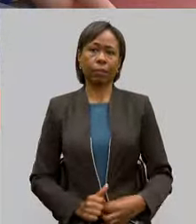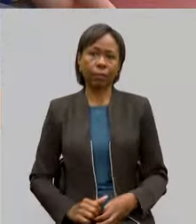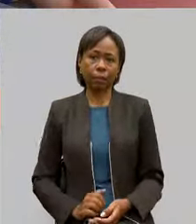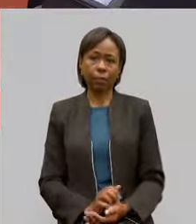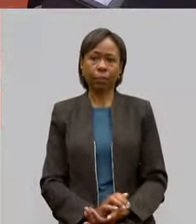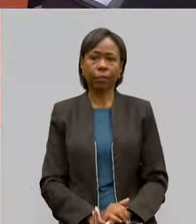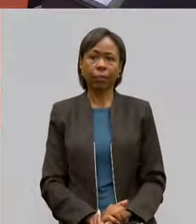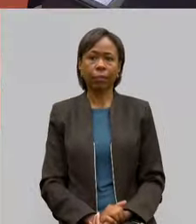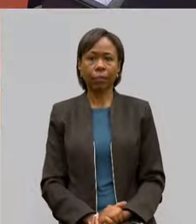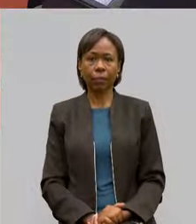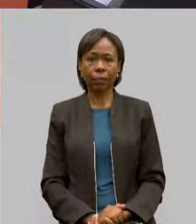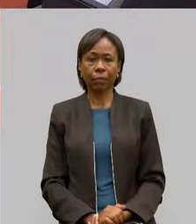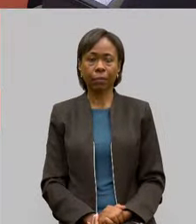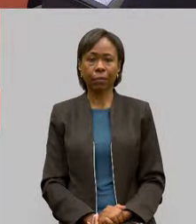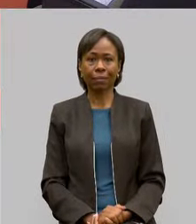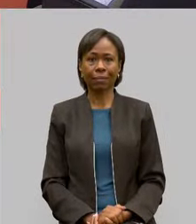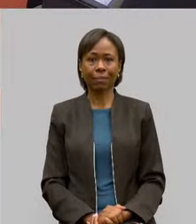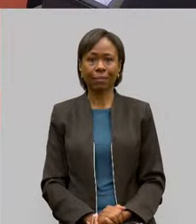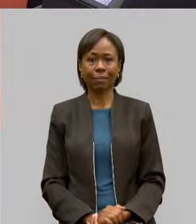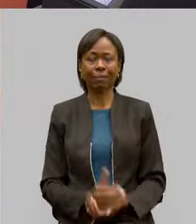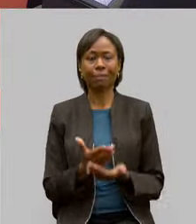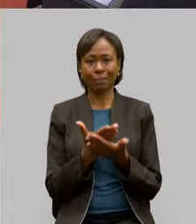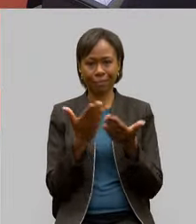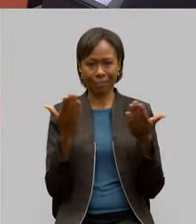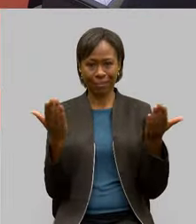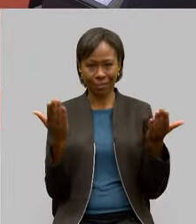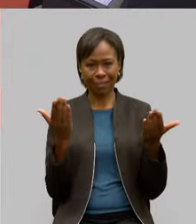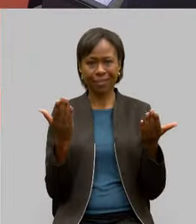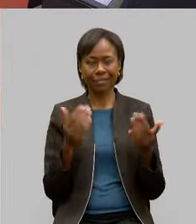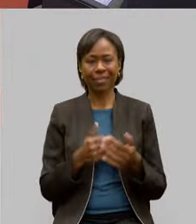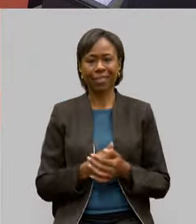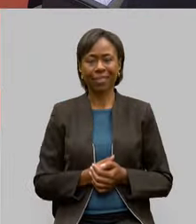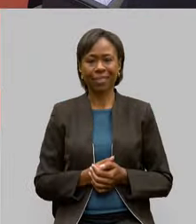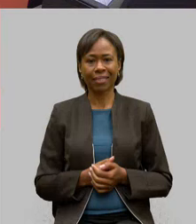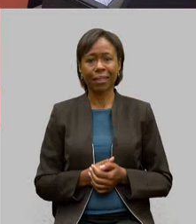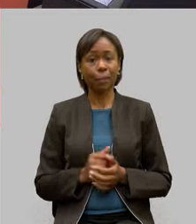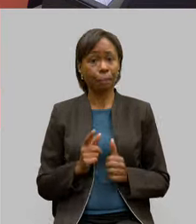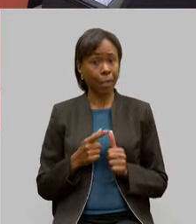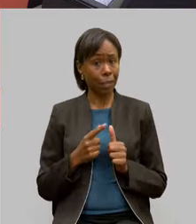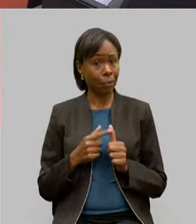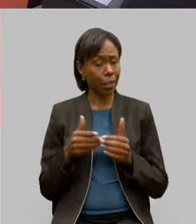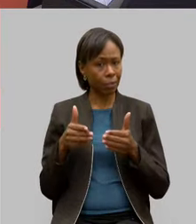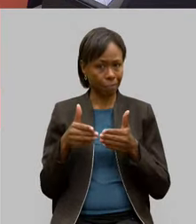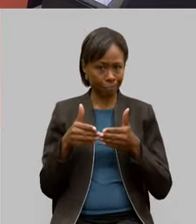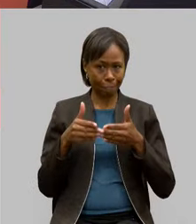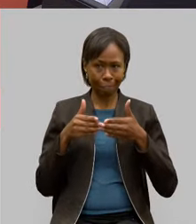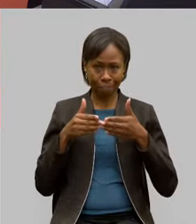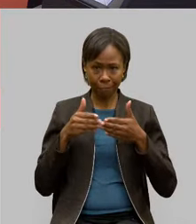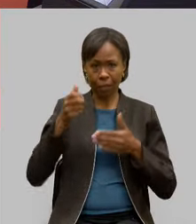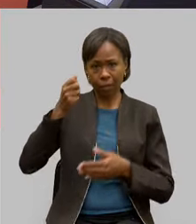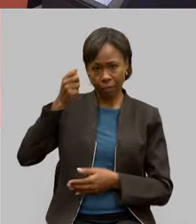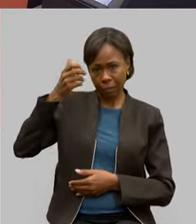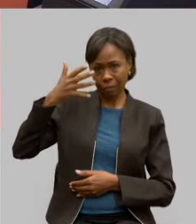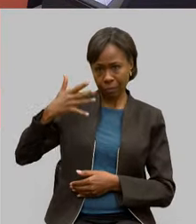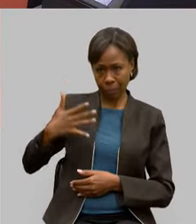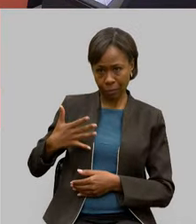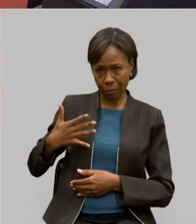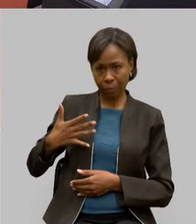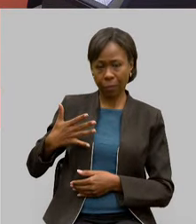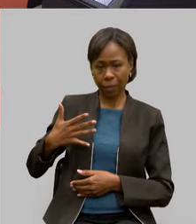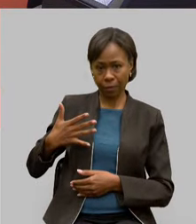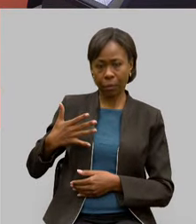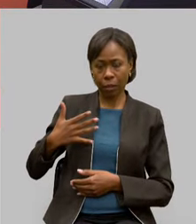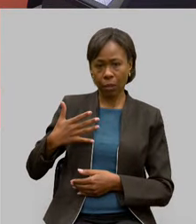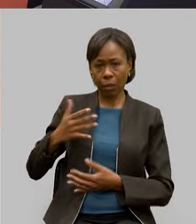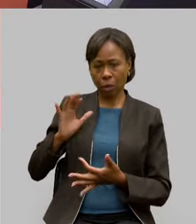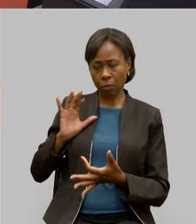Mata bom senhoras e senhores quero primeiro pedir licença para fazer minha autodescrição para poder conectar